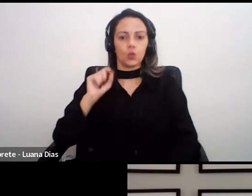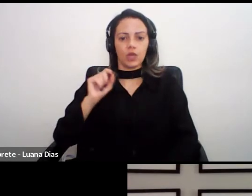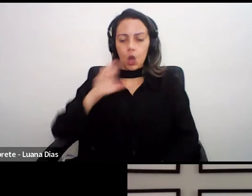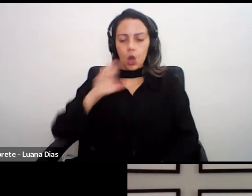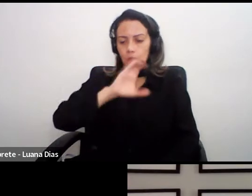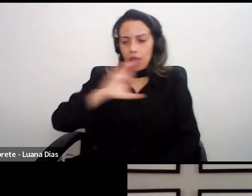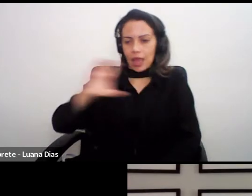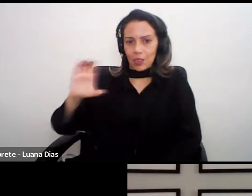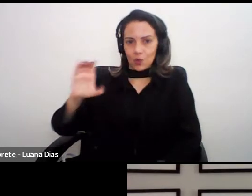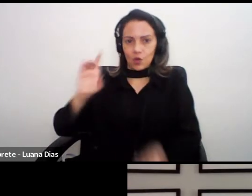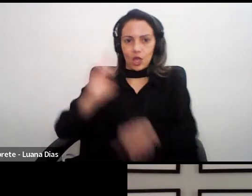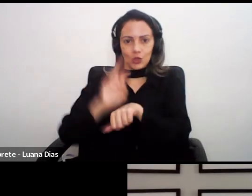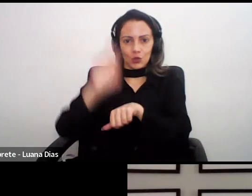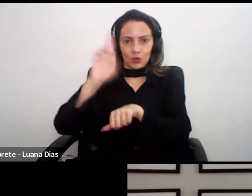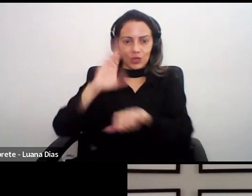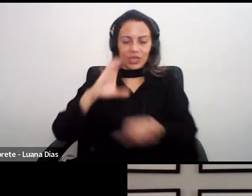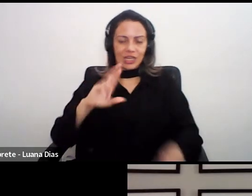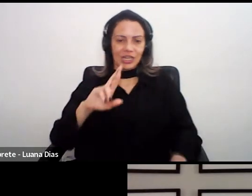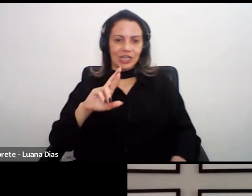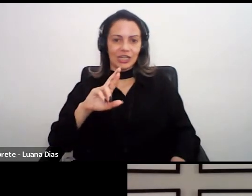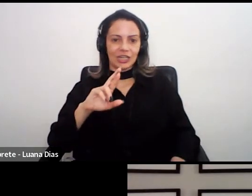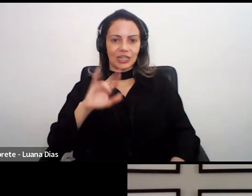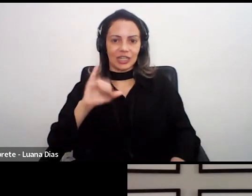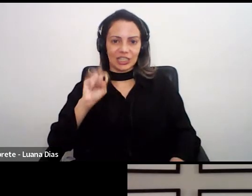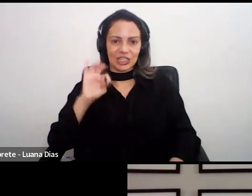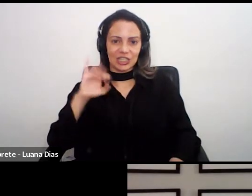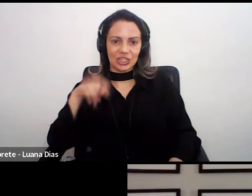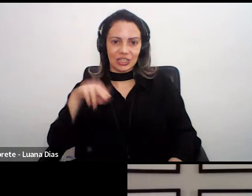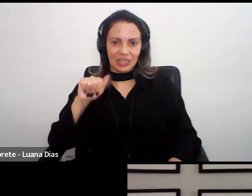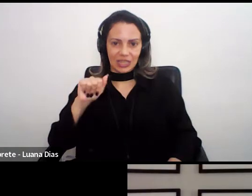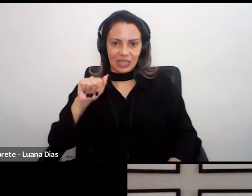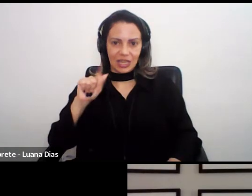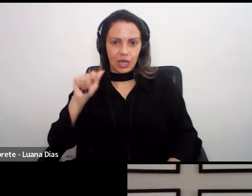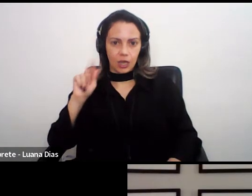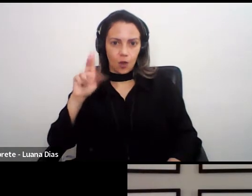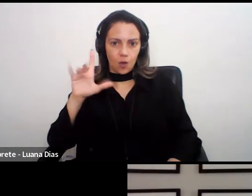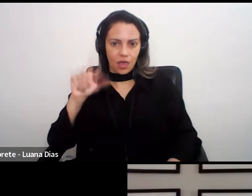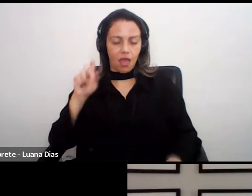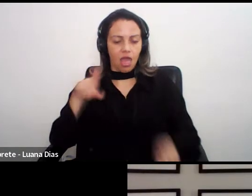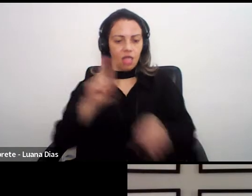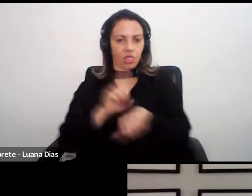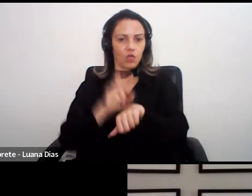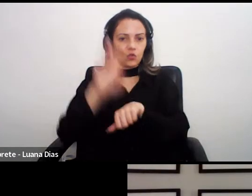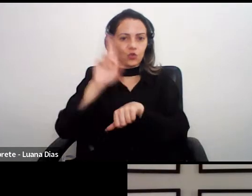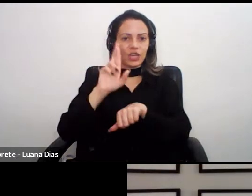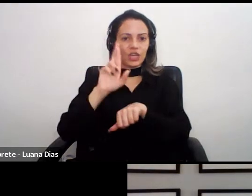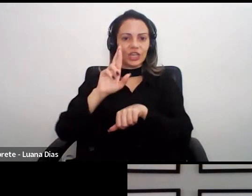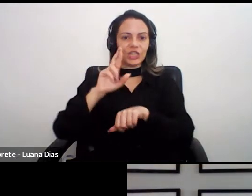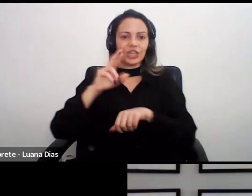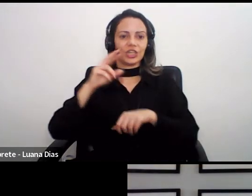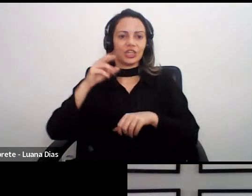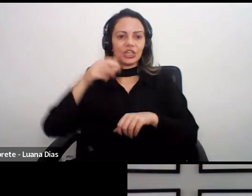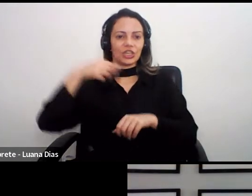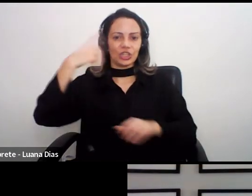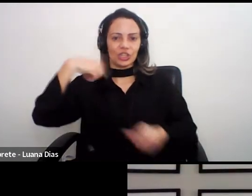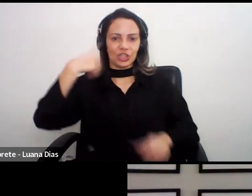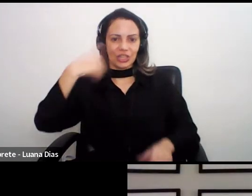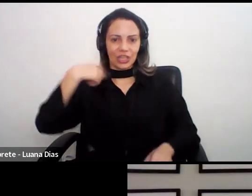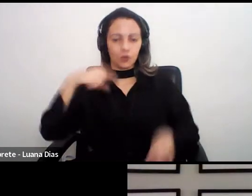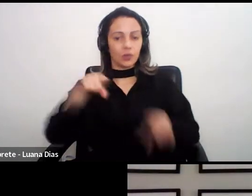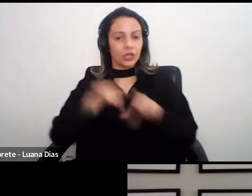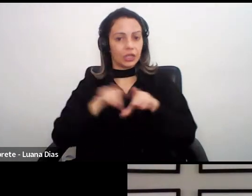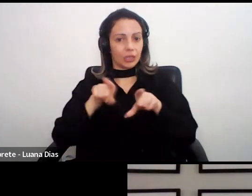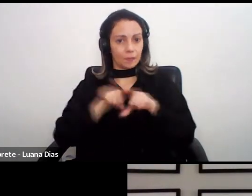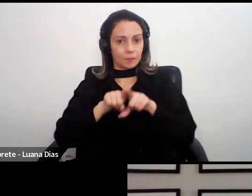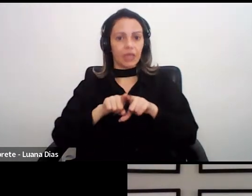como professora doutora em Direito pela Universidade Veiga de Almeida e diretora-geral da EMEG e desembargadora do